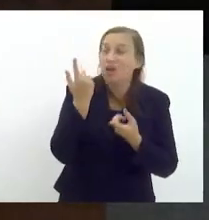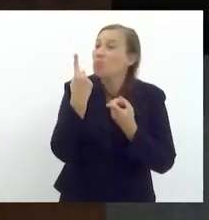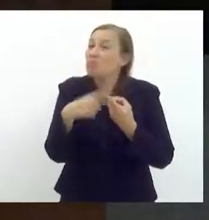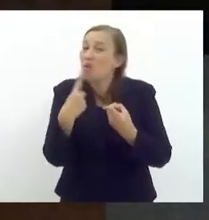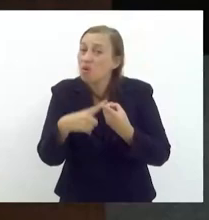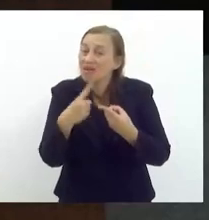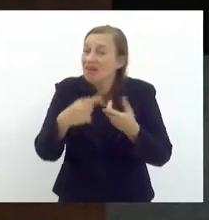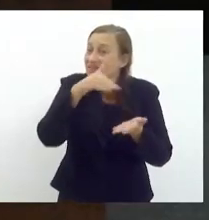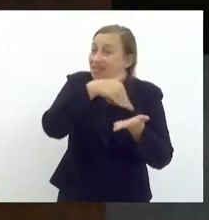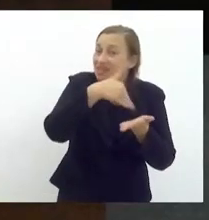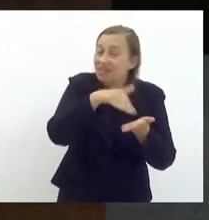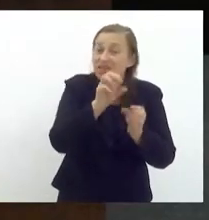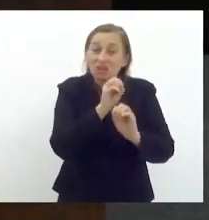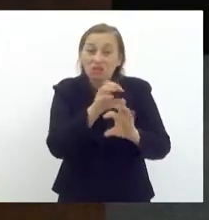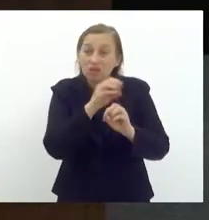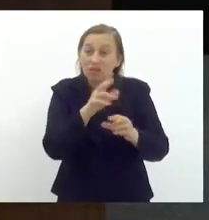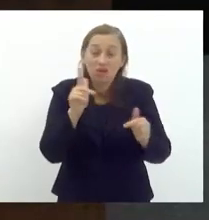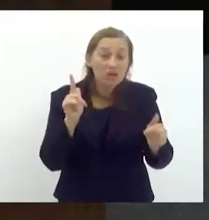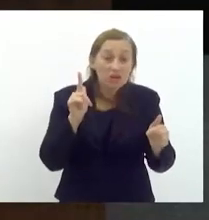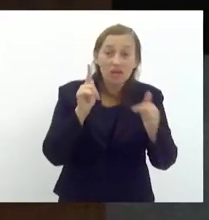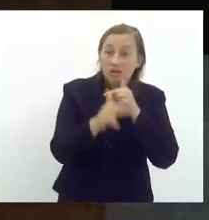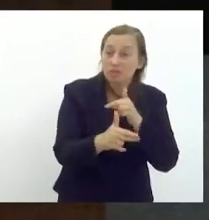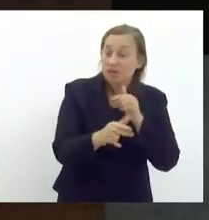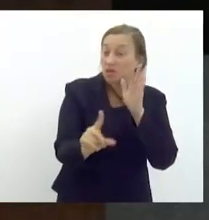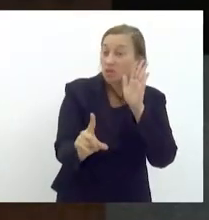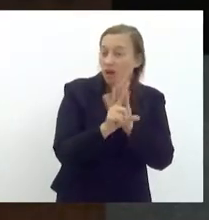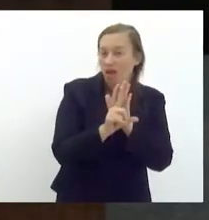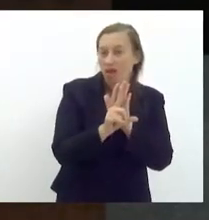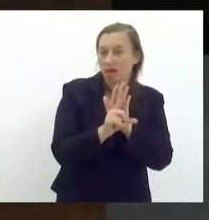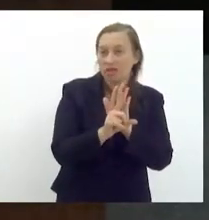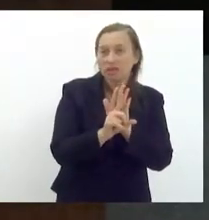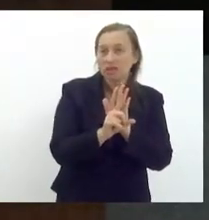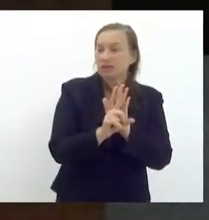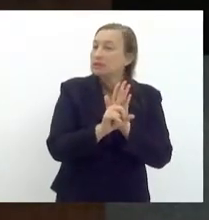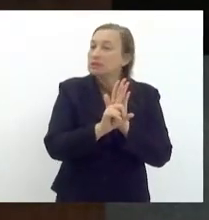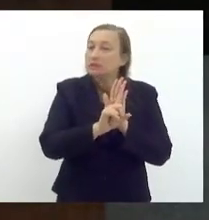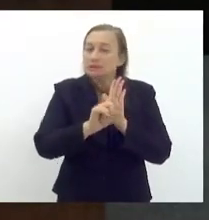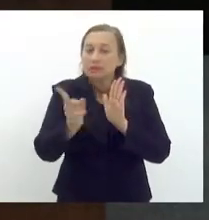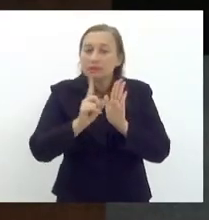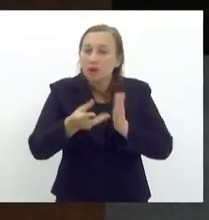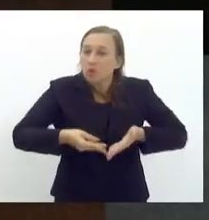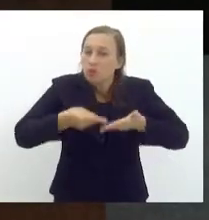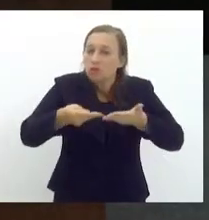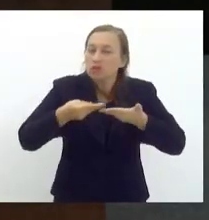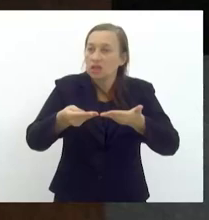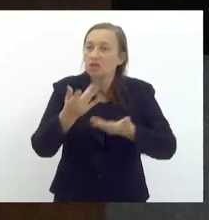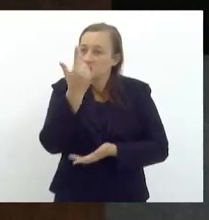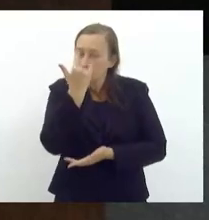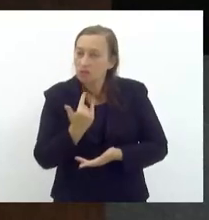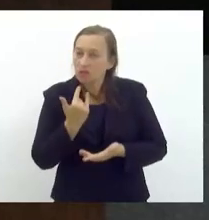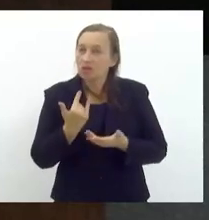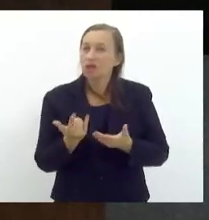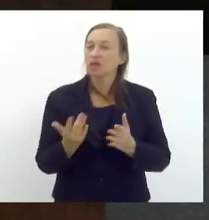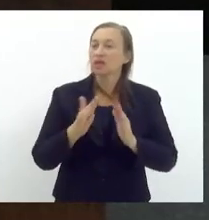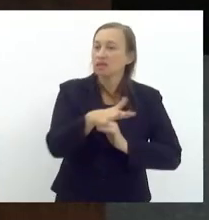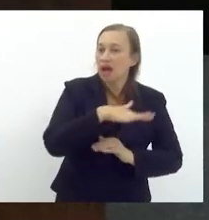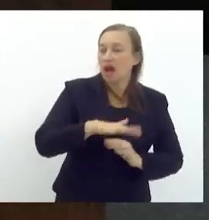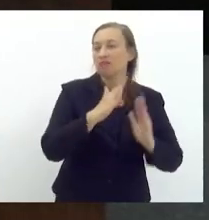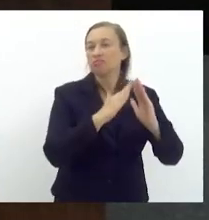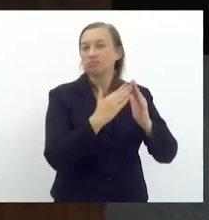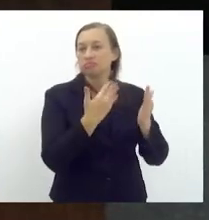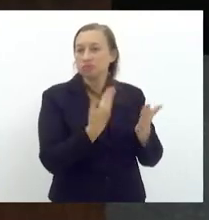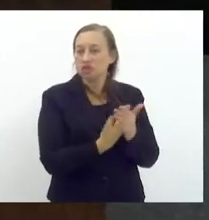porquê a secretaria de educação não cumpre a lei e não exerce a entrega dos absorventes higiênicos na rede Municipal de Ensino